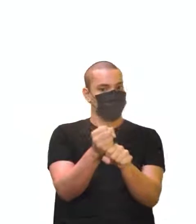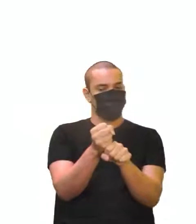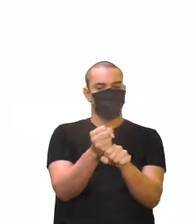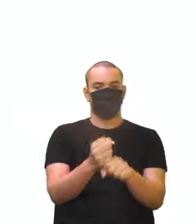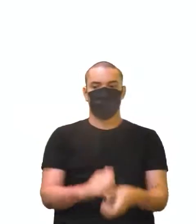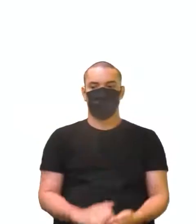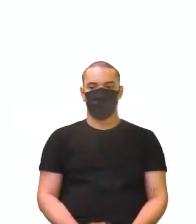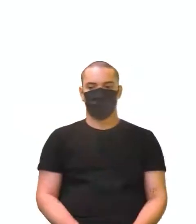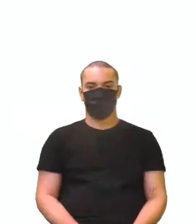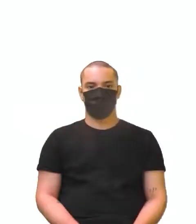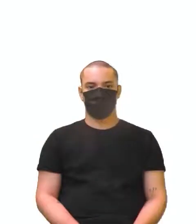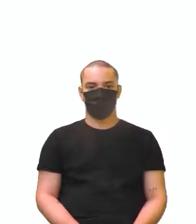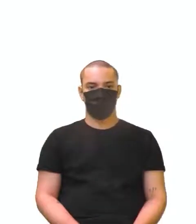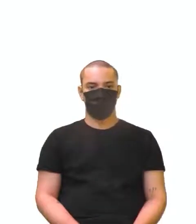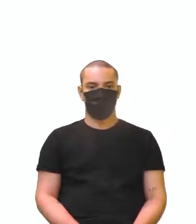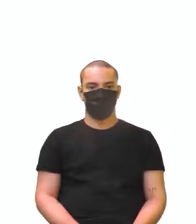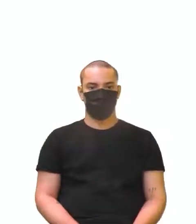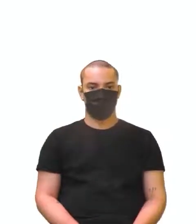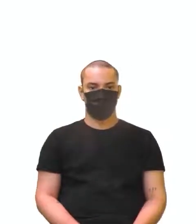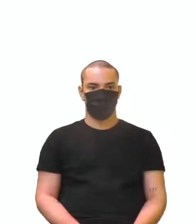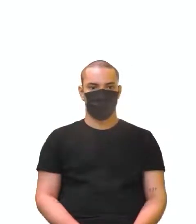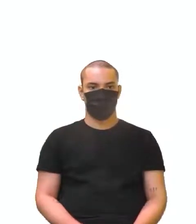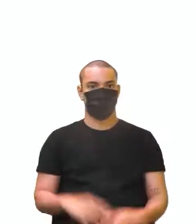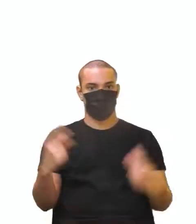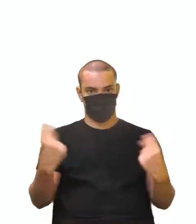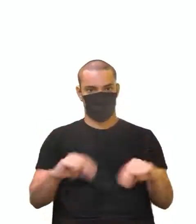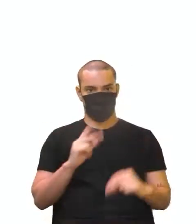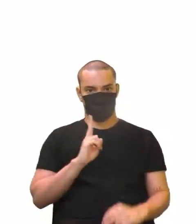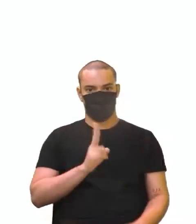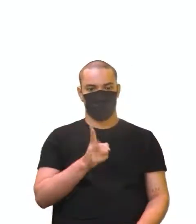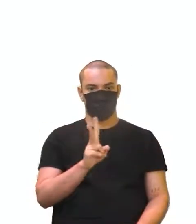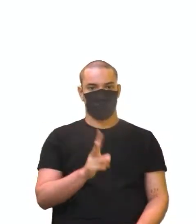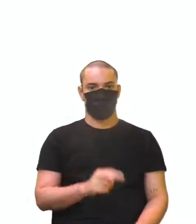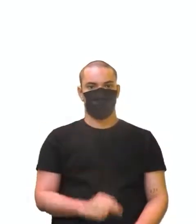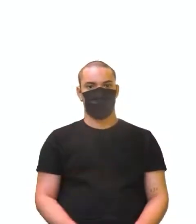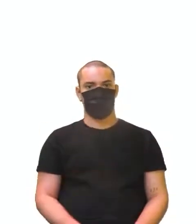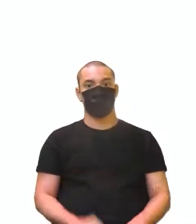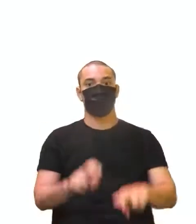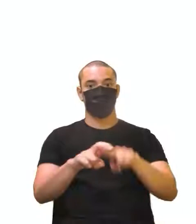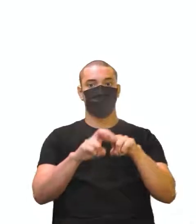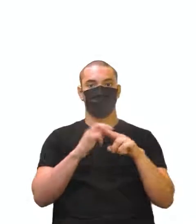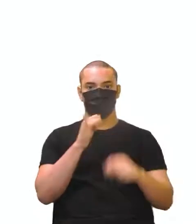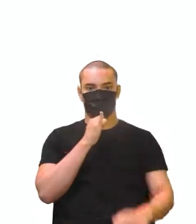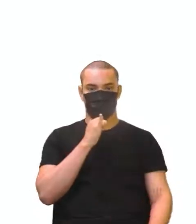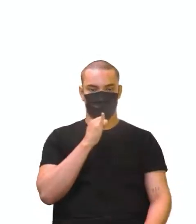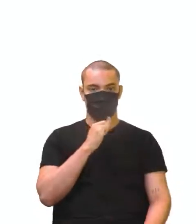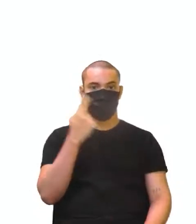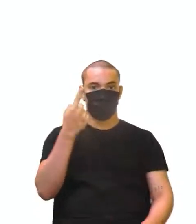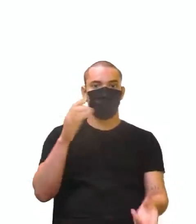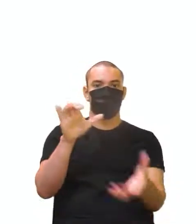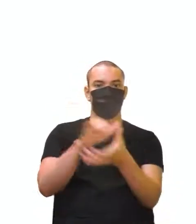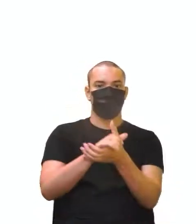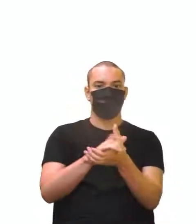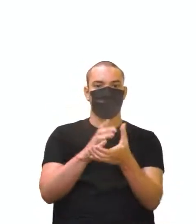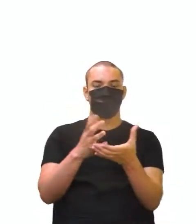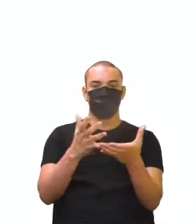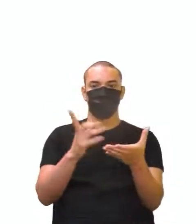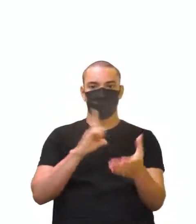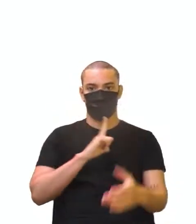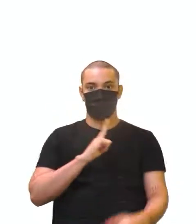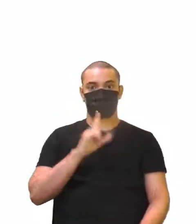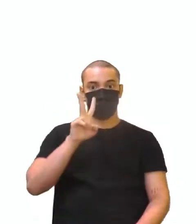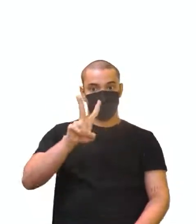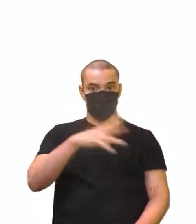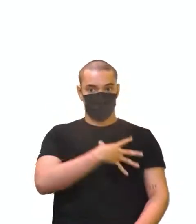Das probabilidades isoladas. Vamos lá? Então, olha só para o exemplo. Um casal que quer ter